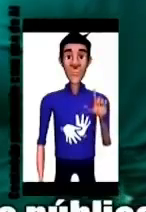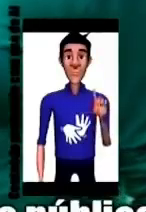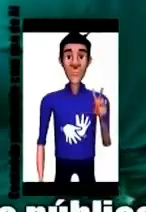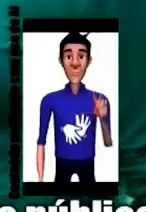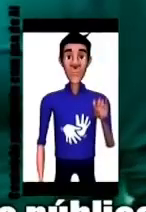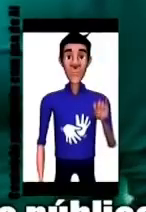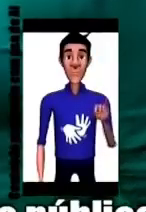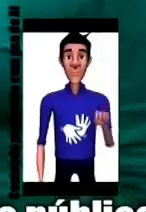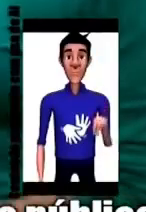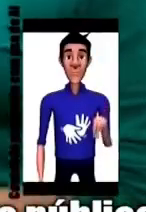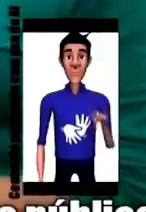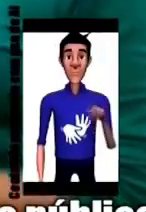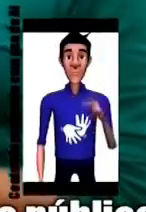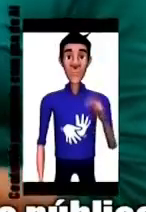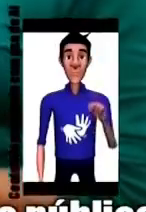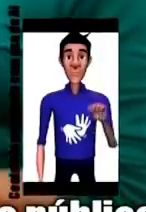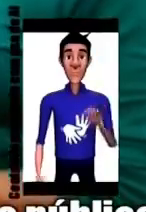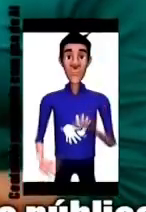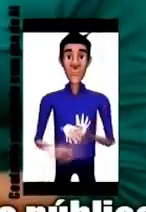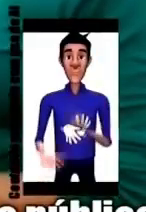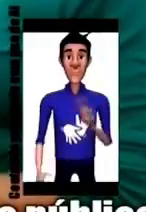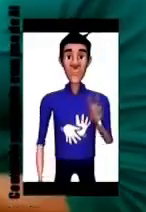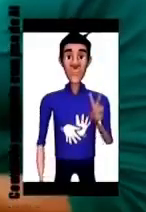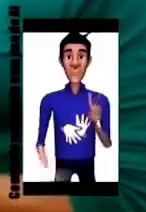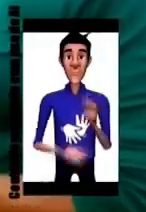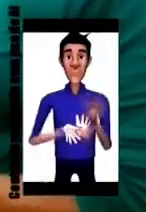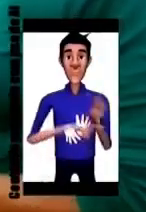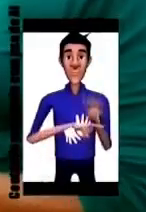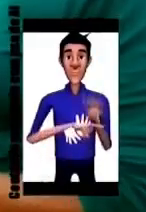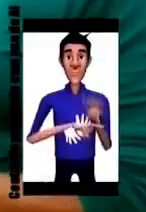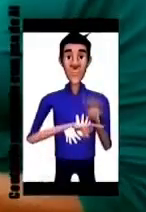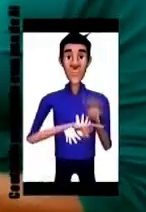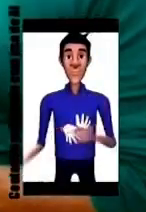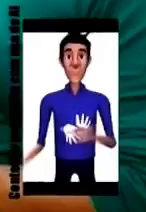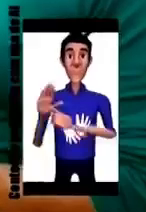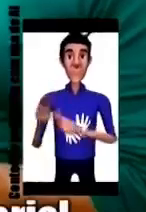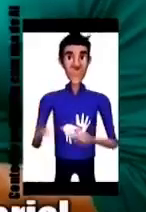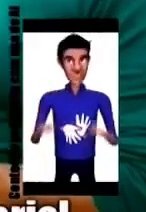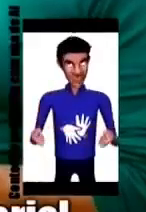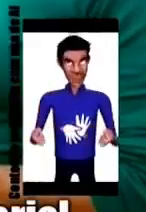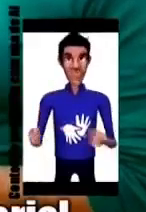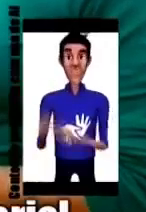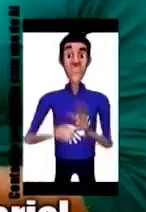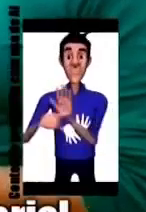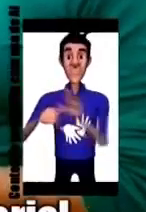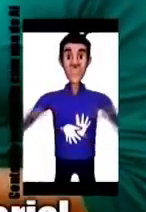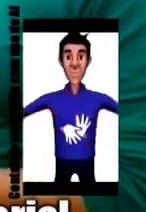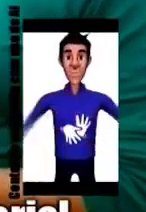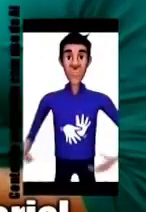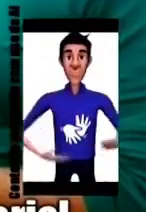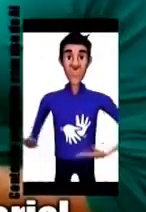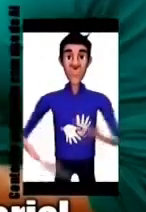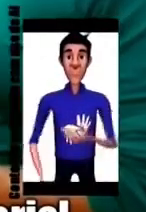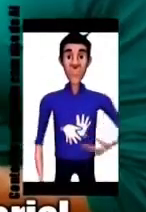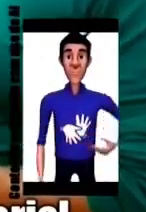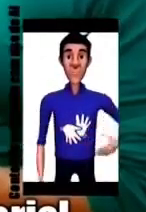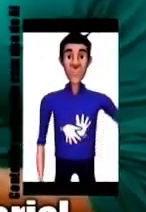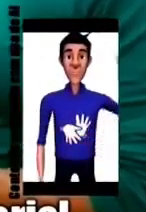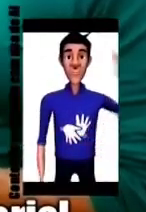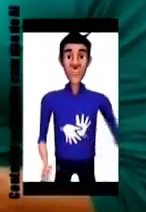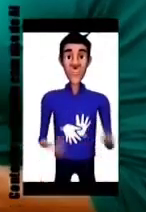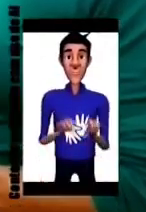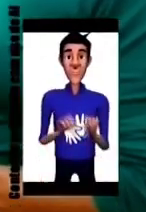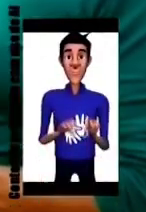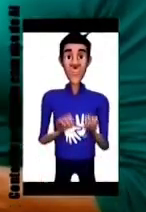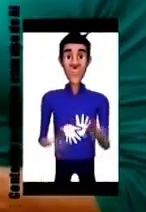as reivindicações do funcionalismo público e principalmente da educação. Sempre que nós temos uma correção